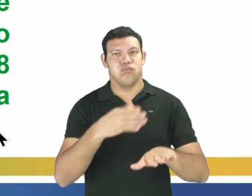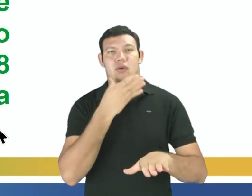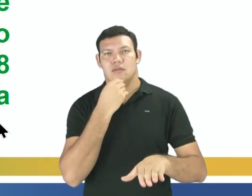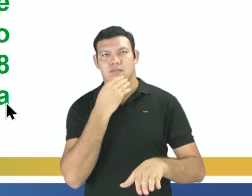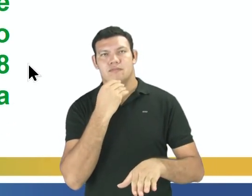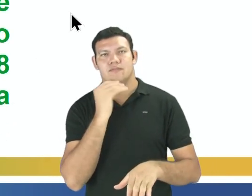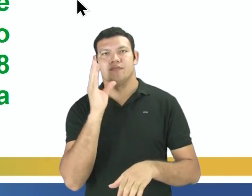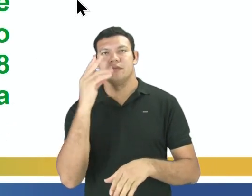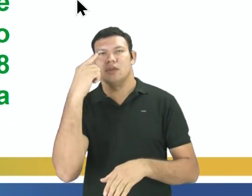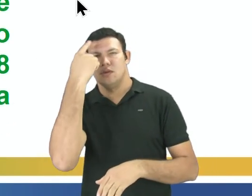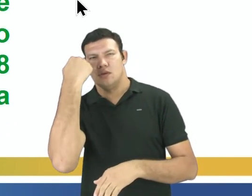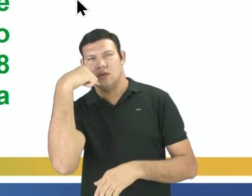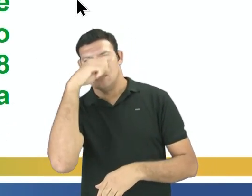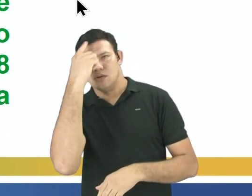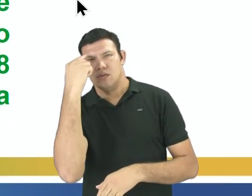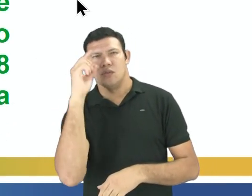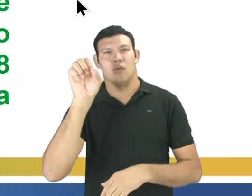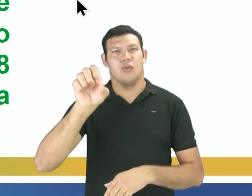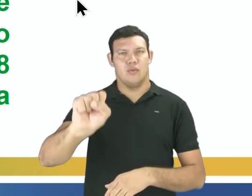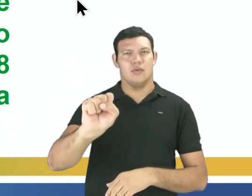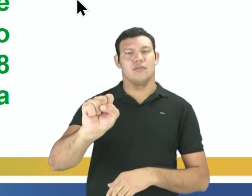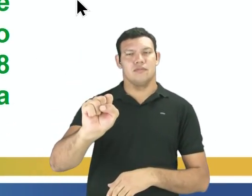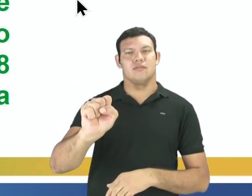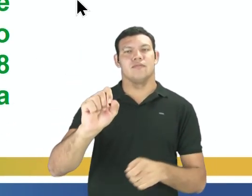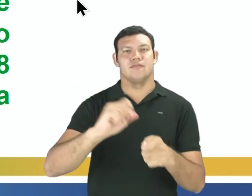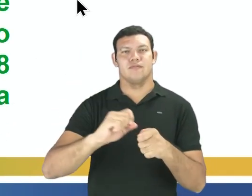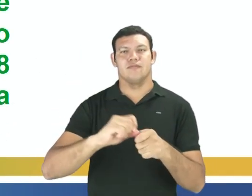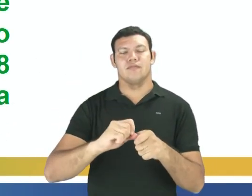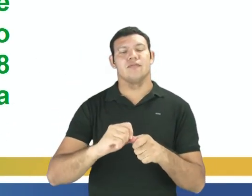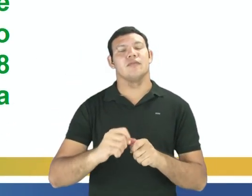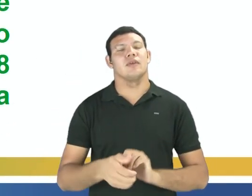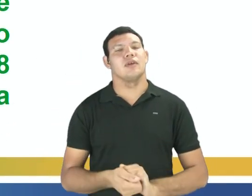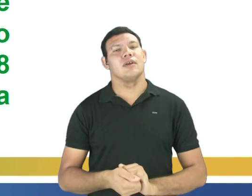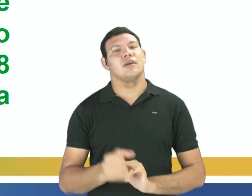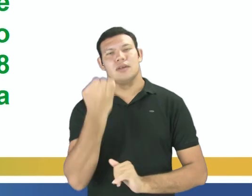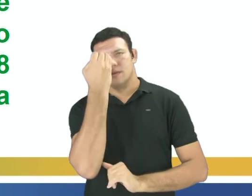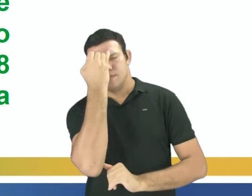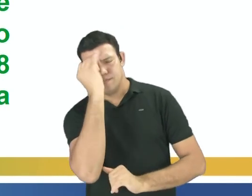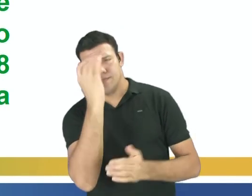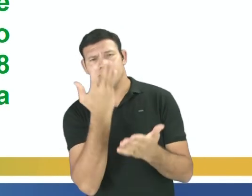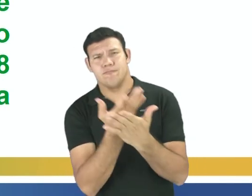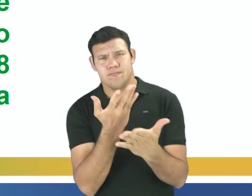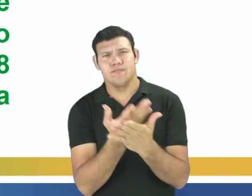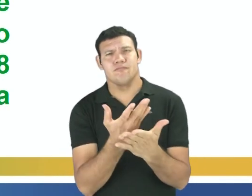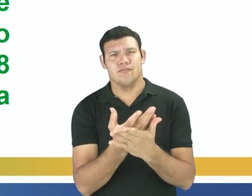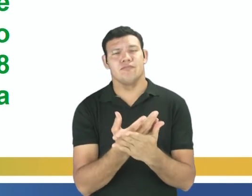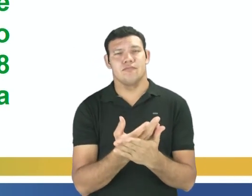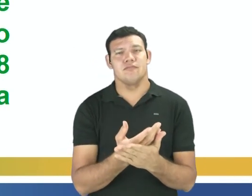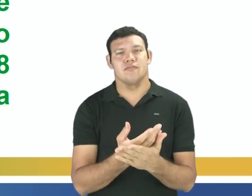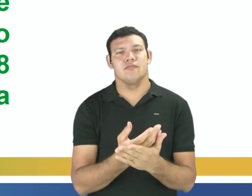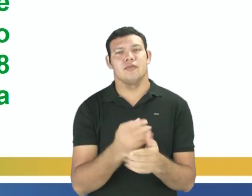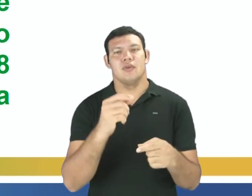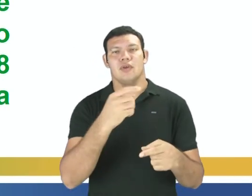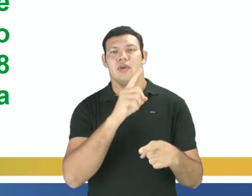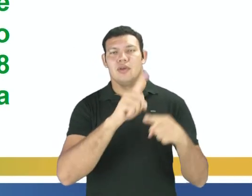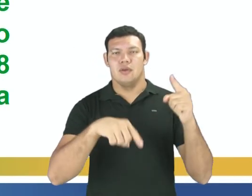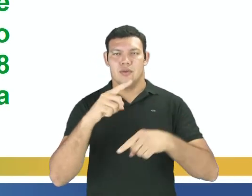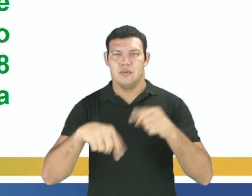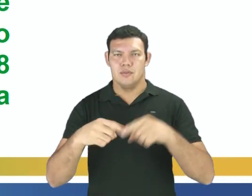esse tapete. Então, essa é a ideia que nós queremos trazer para você hoje na nossa aula sobre grandezas